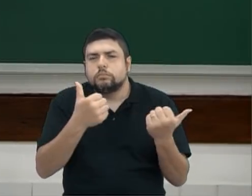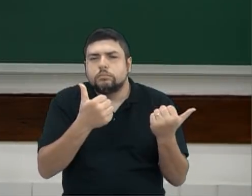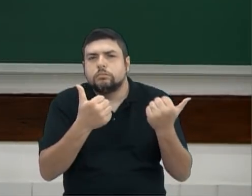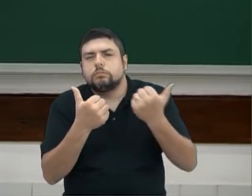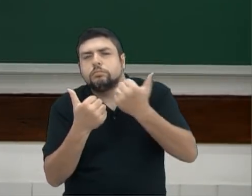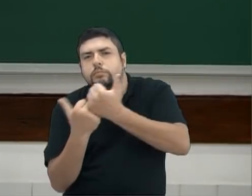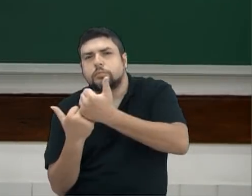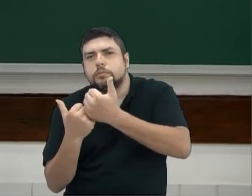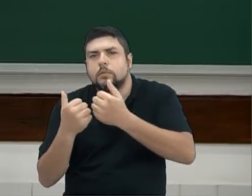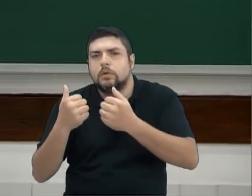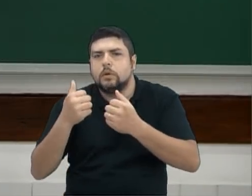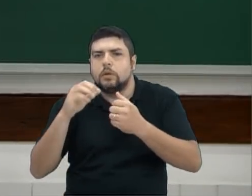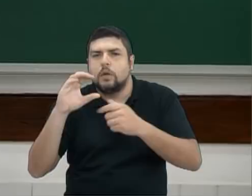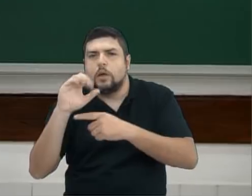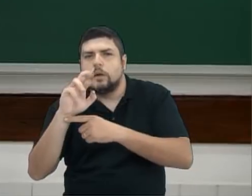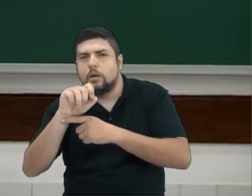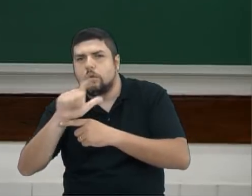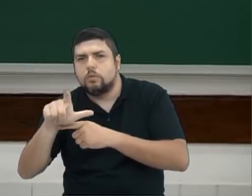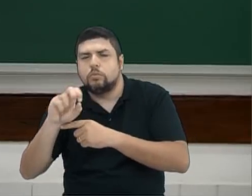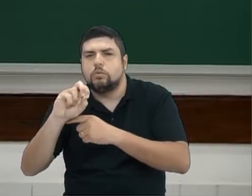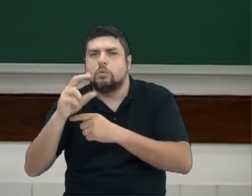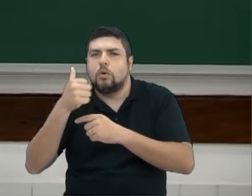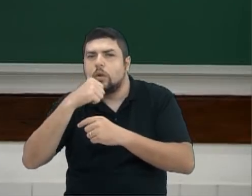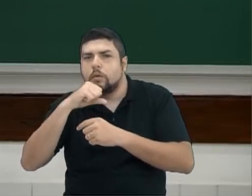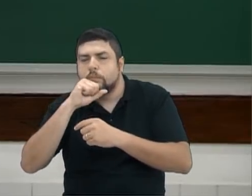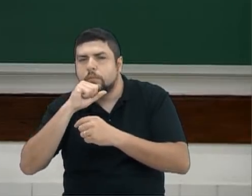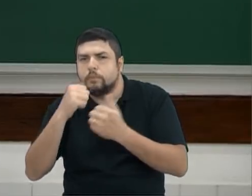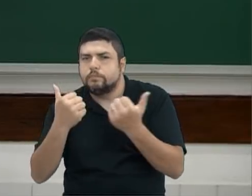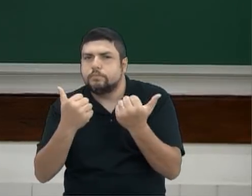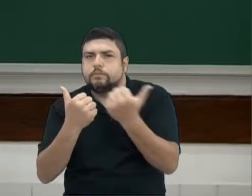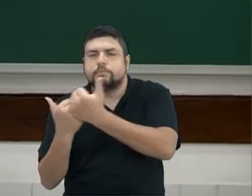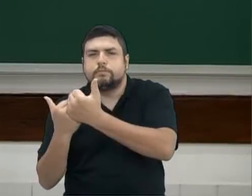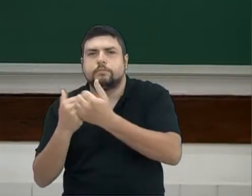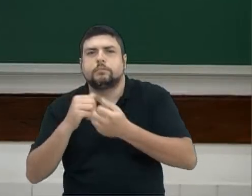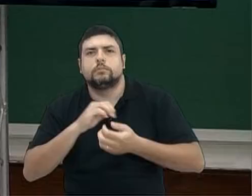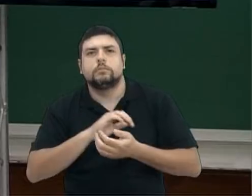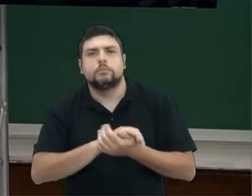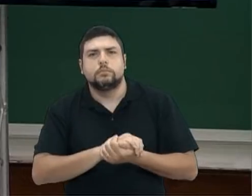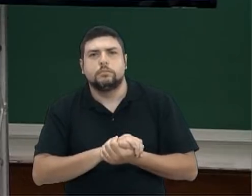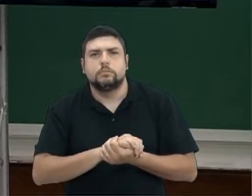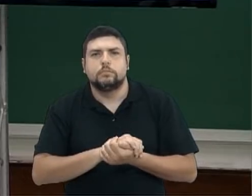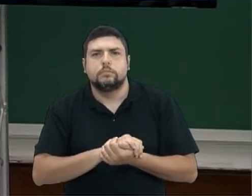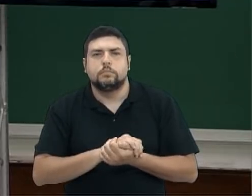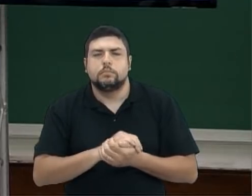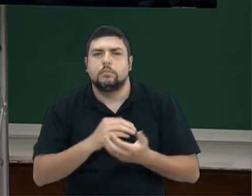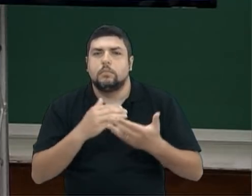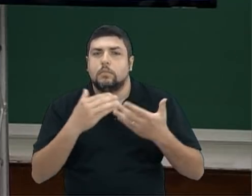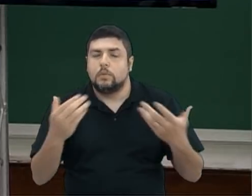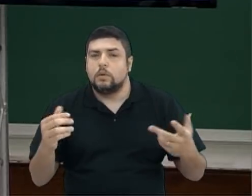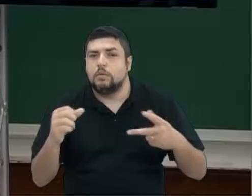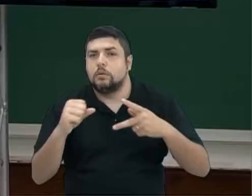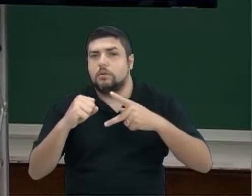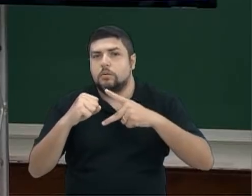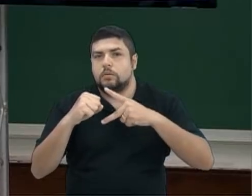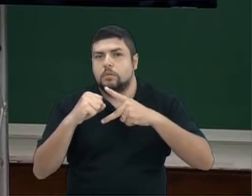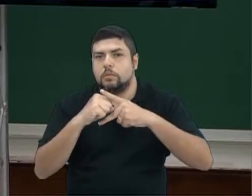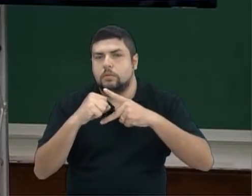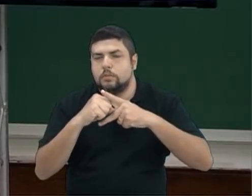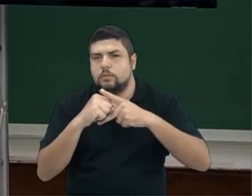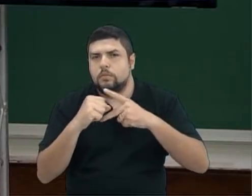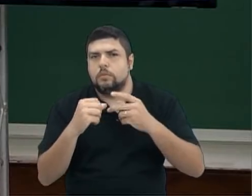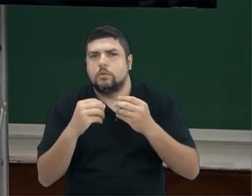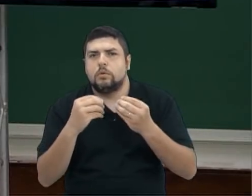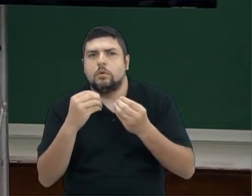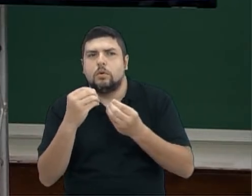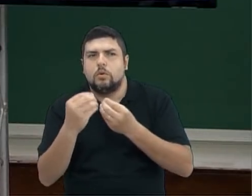comuns, como mãe. Ok? Vamos lá? Então, pessoal, os pronomes, eles estão divididos